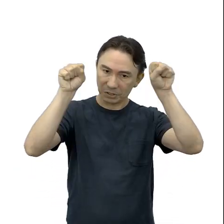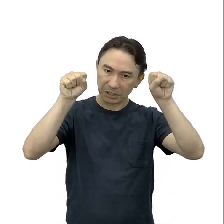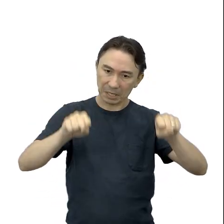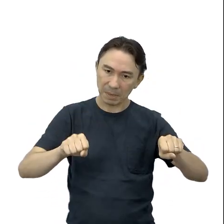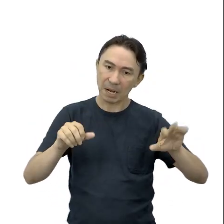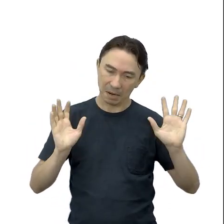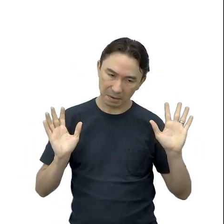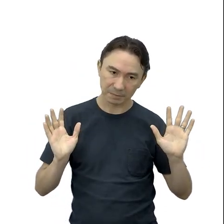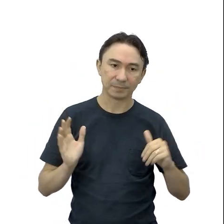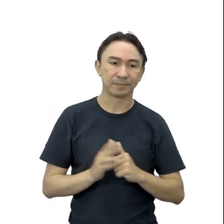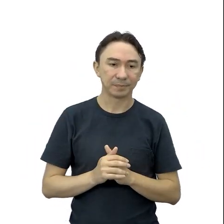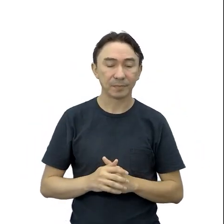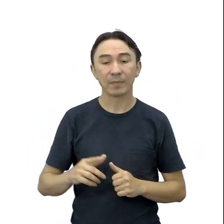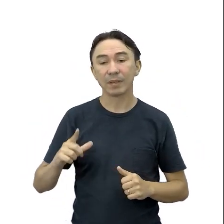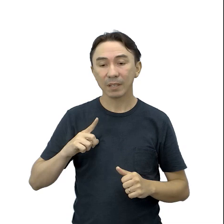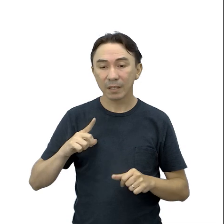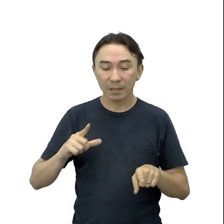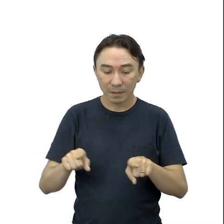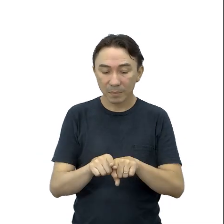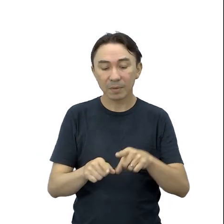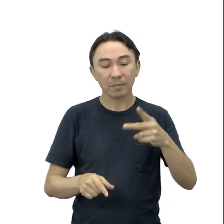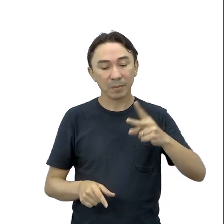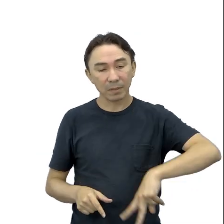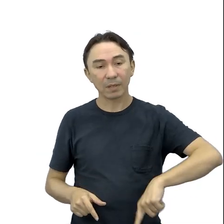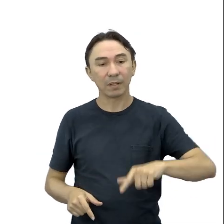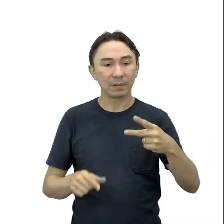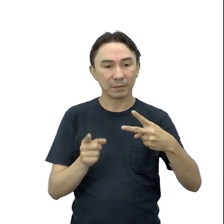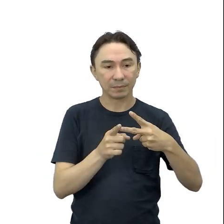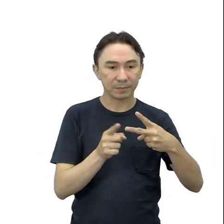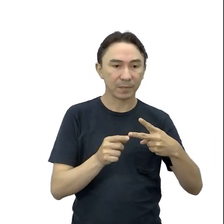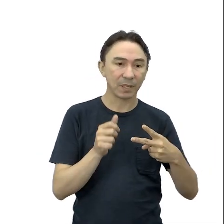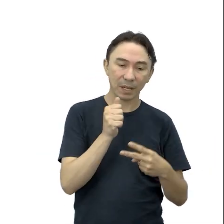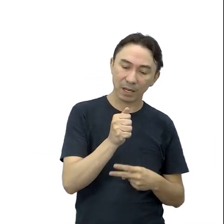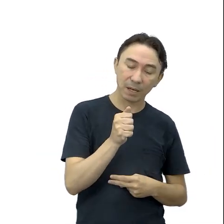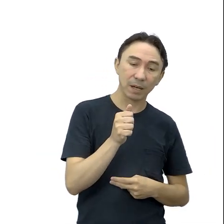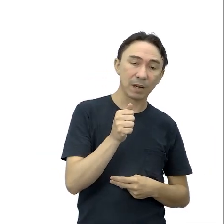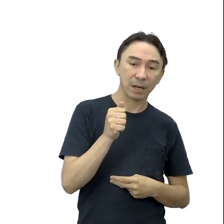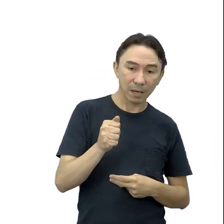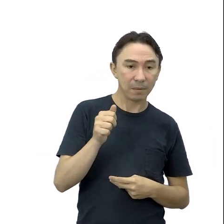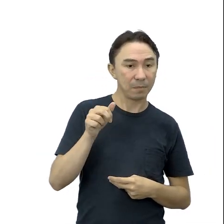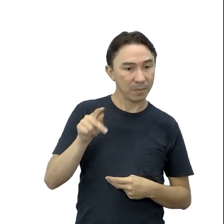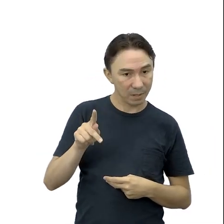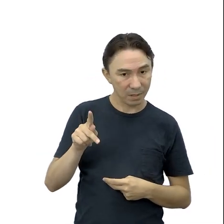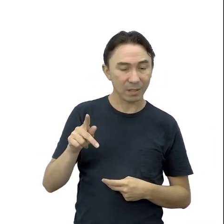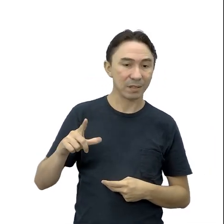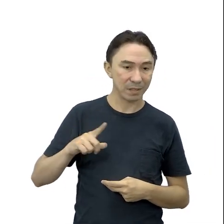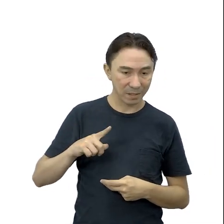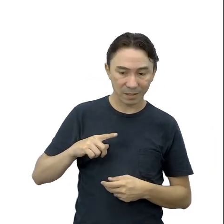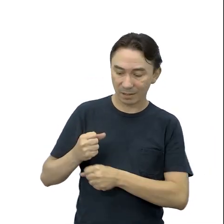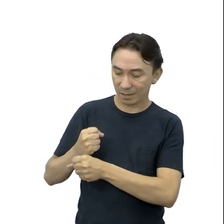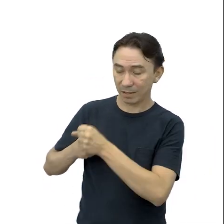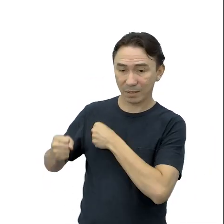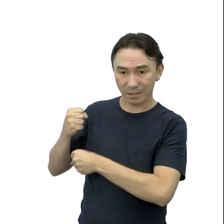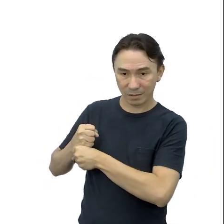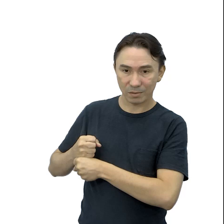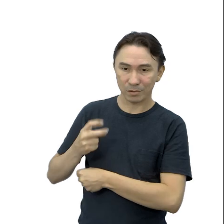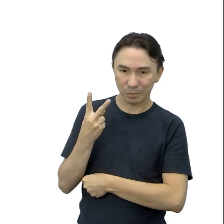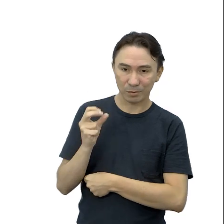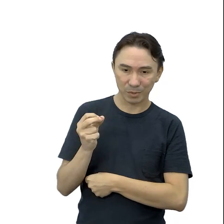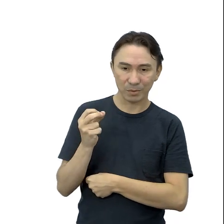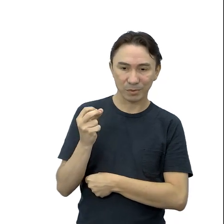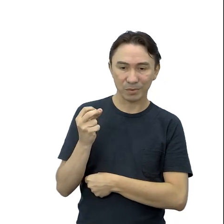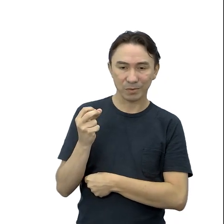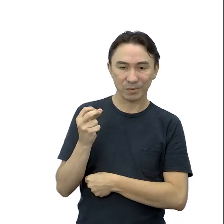Nós temos as AAPs, nós temos a AP1, AP2 e AP3 de 2021 registrado lá dentro,